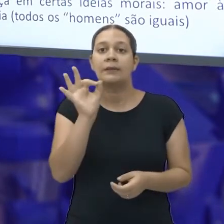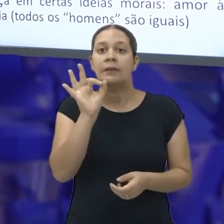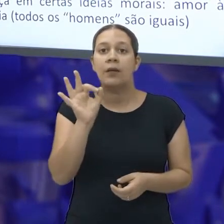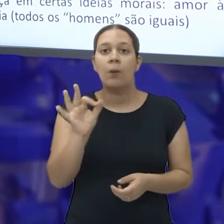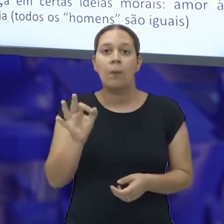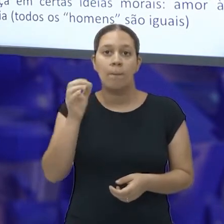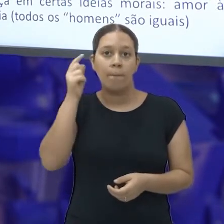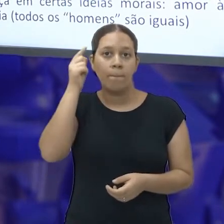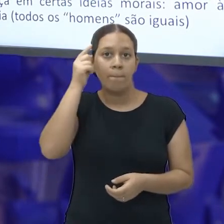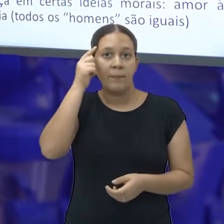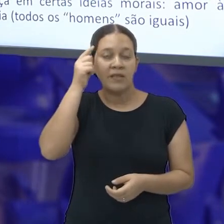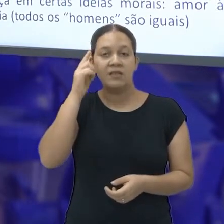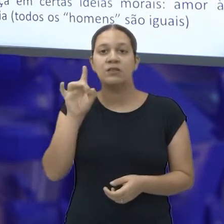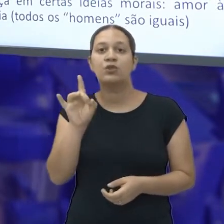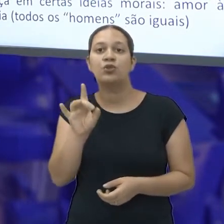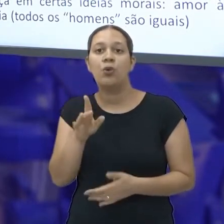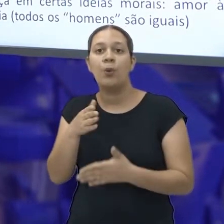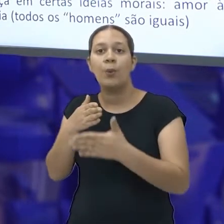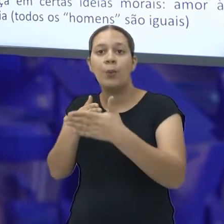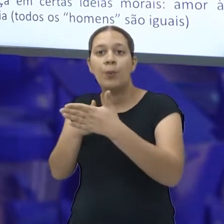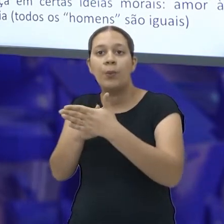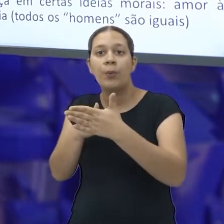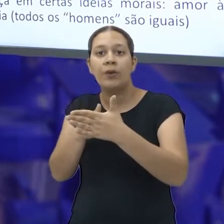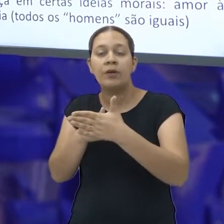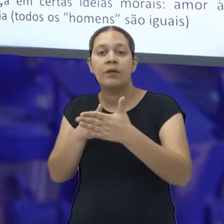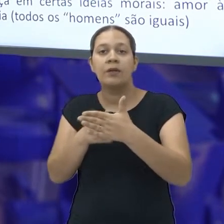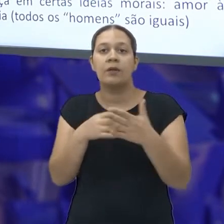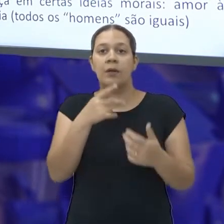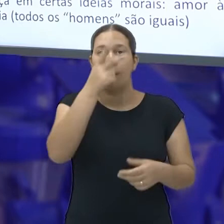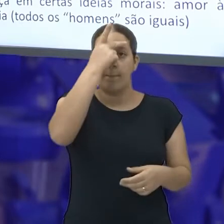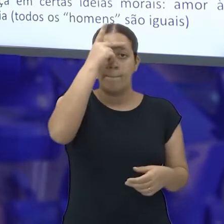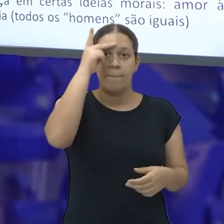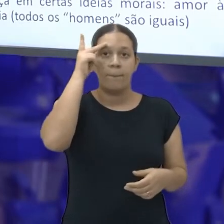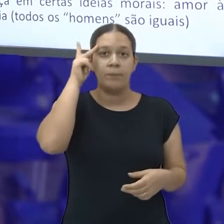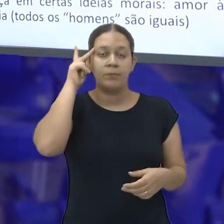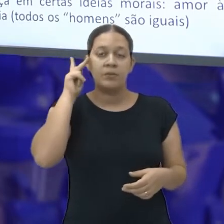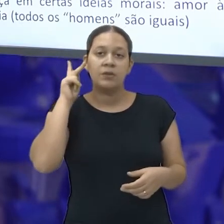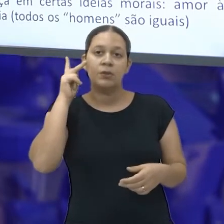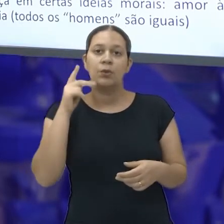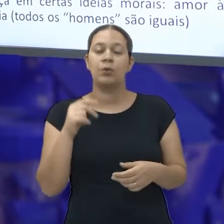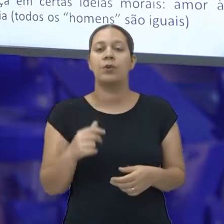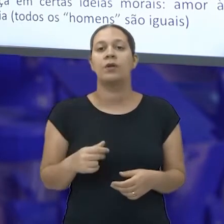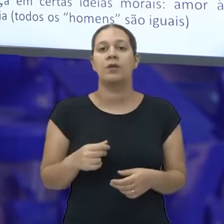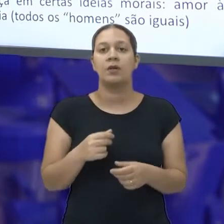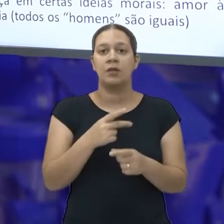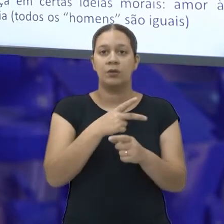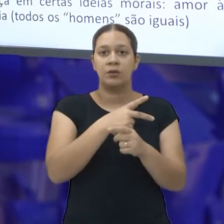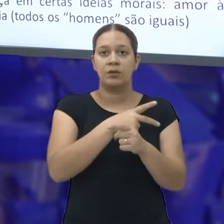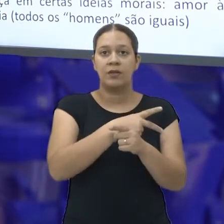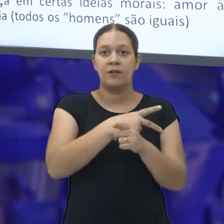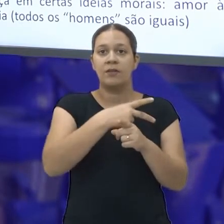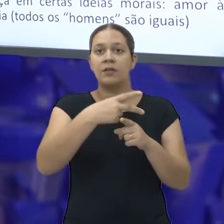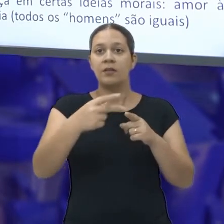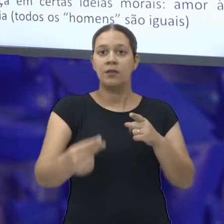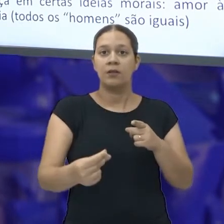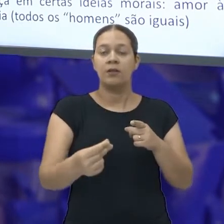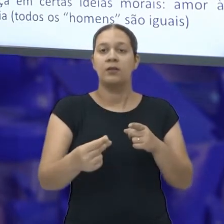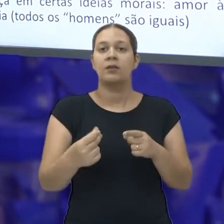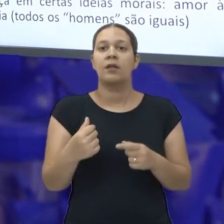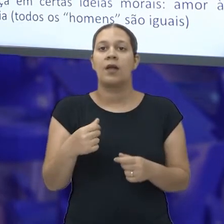pensar que se restringe às pessoas que vão defender os detentos na